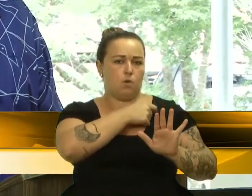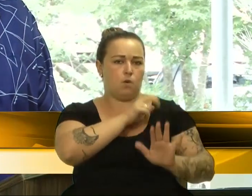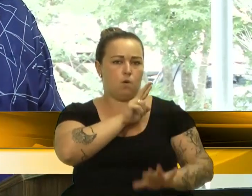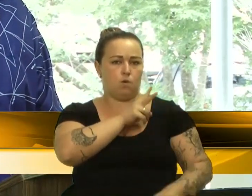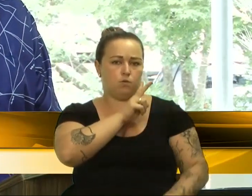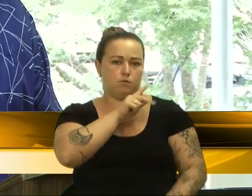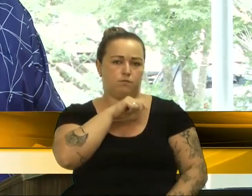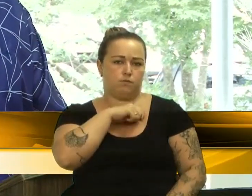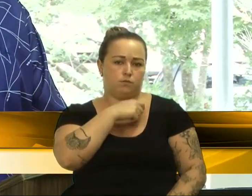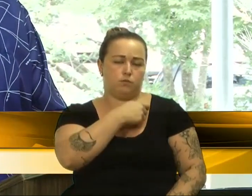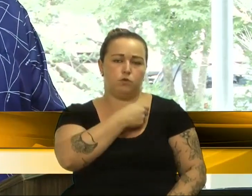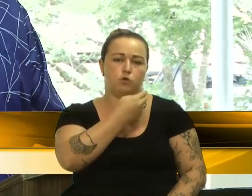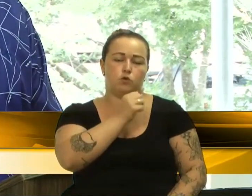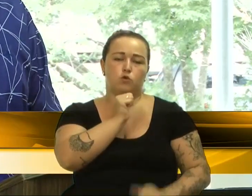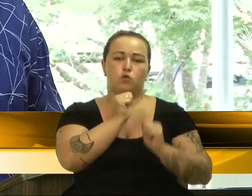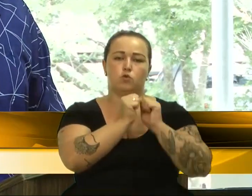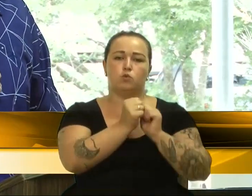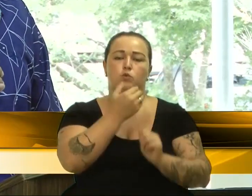Vinícius,